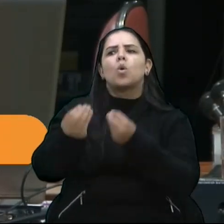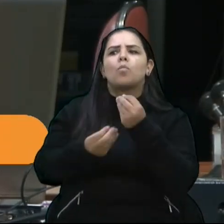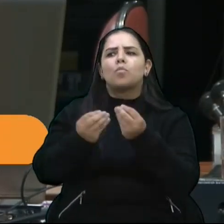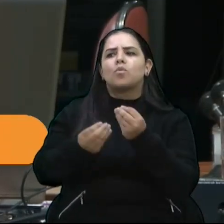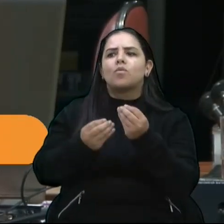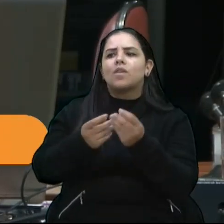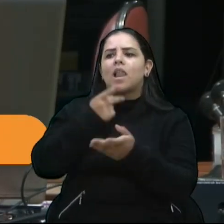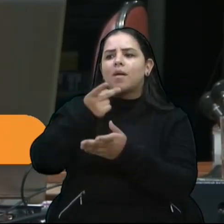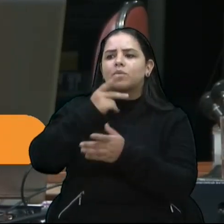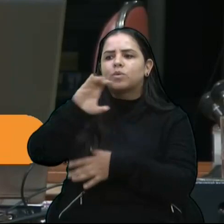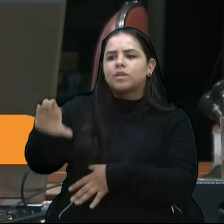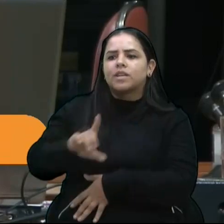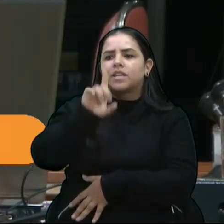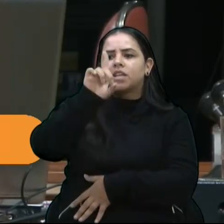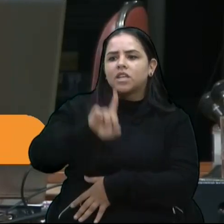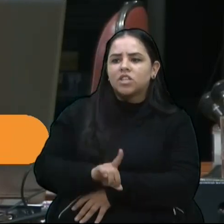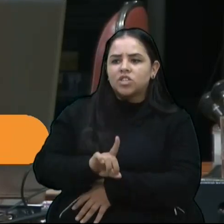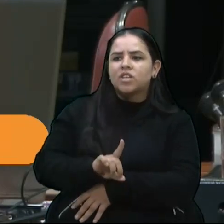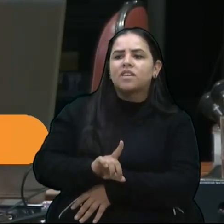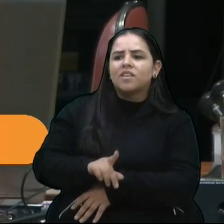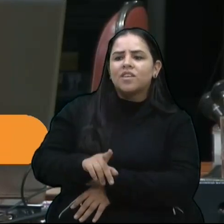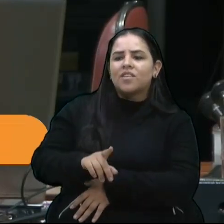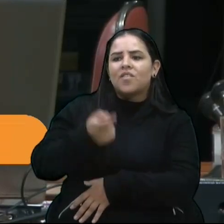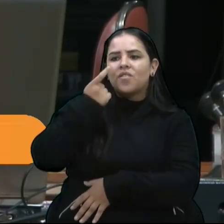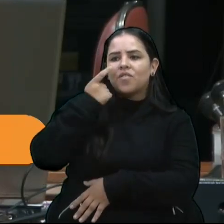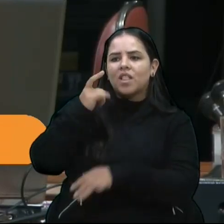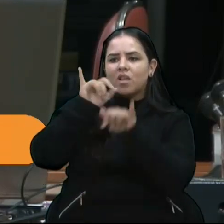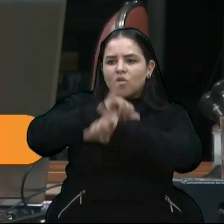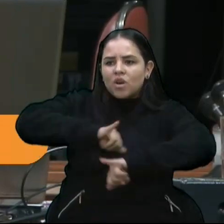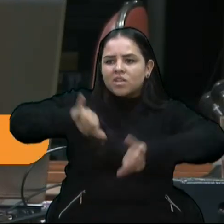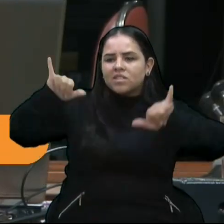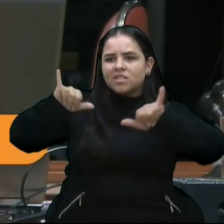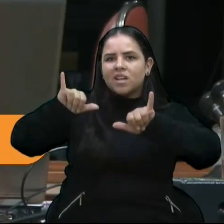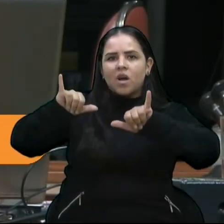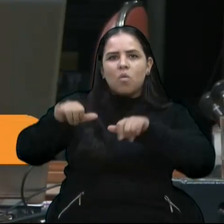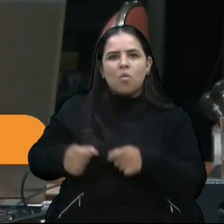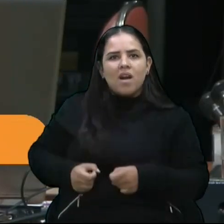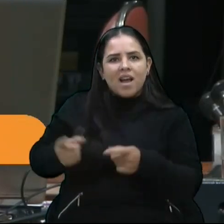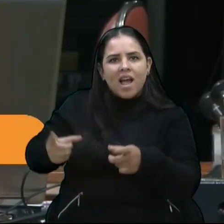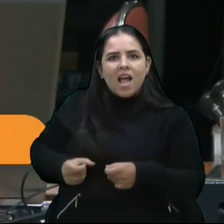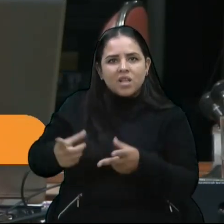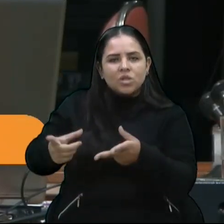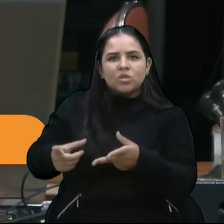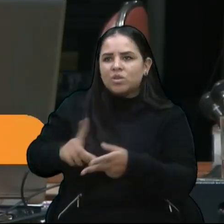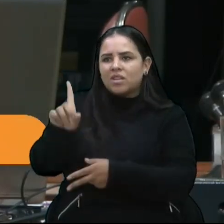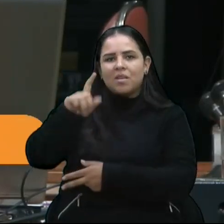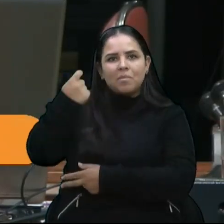na publicidade um gasto desnecessário e vem como o primeiro a ser cortado?